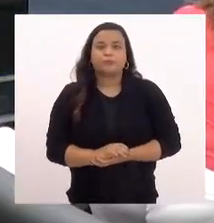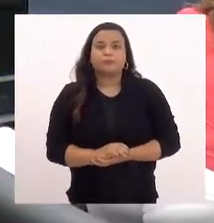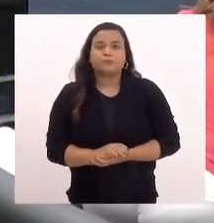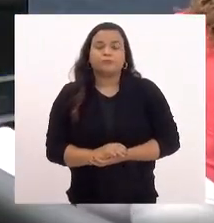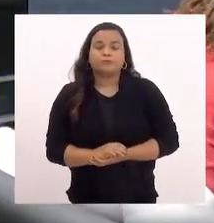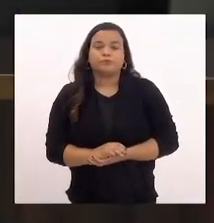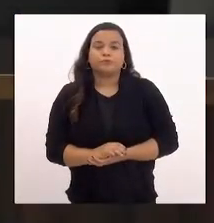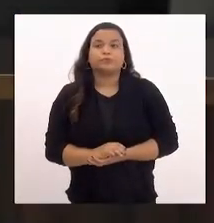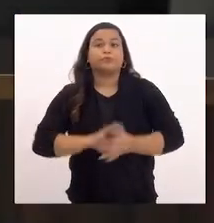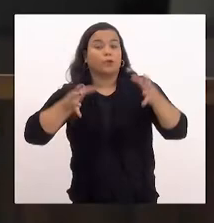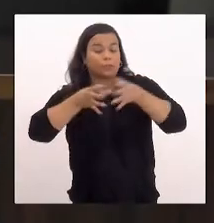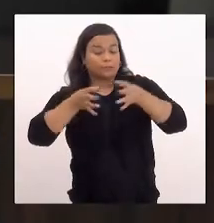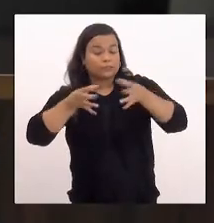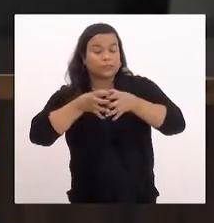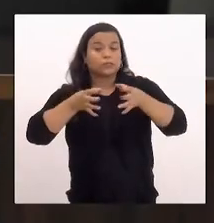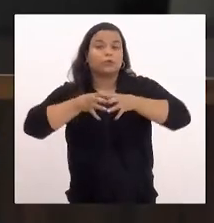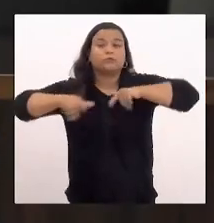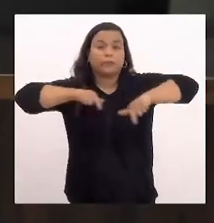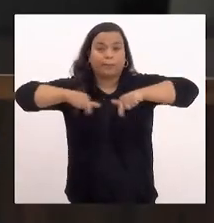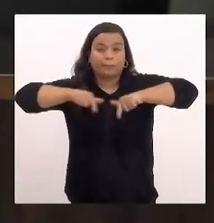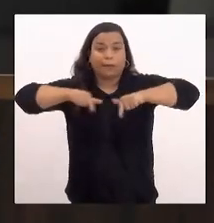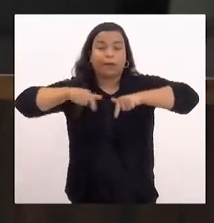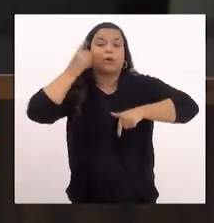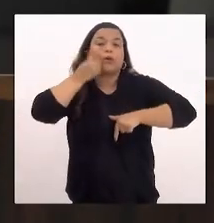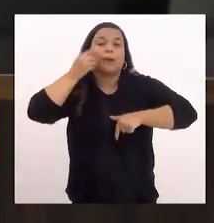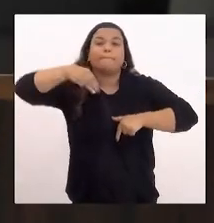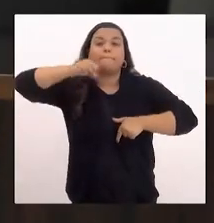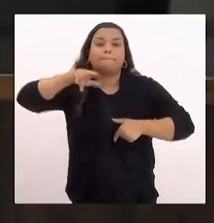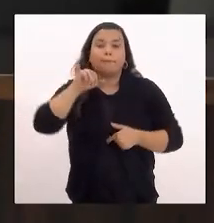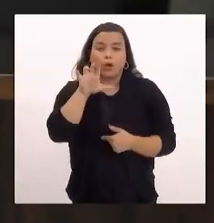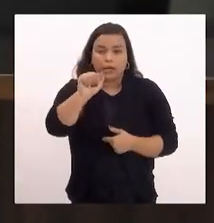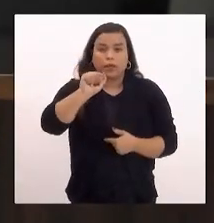Pela Comissão de Trabalho, deputada Mônica Francisco.